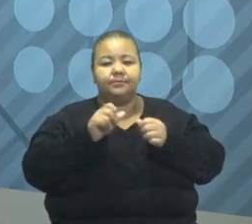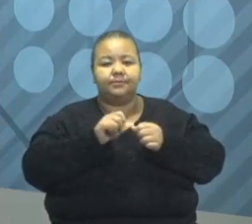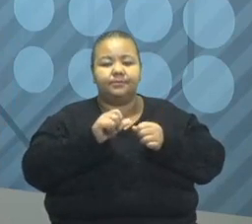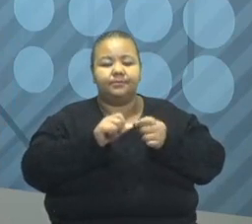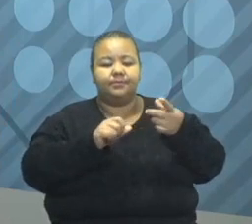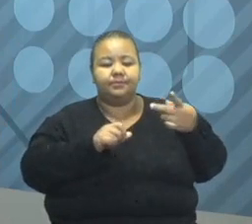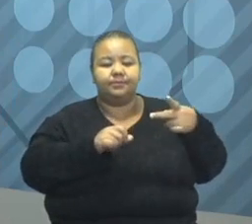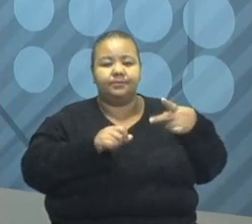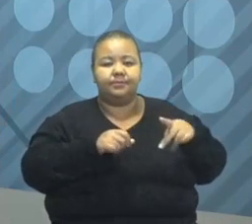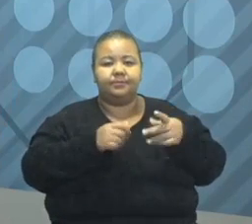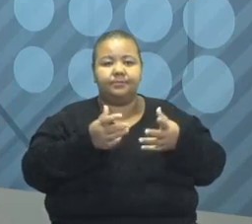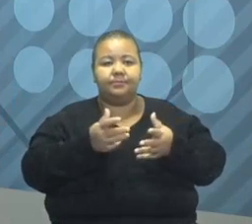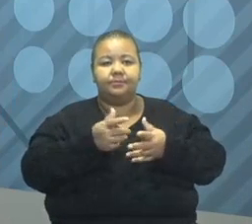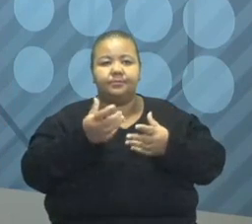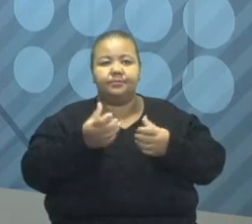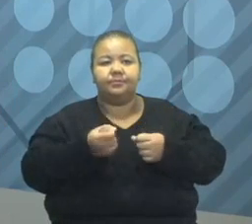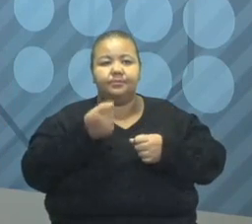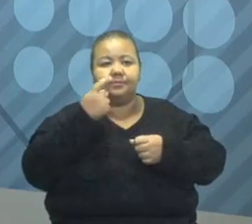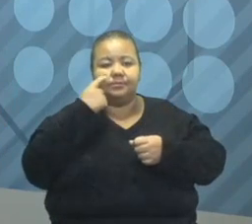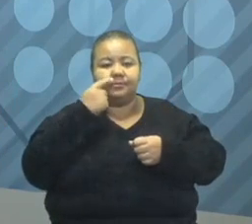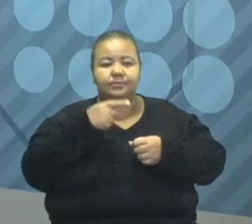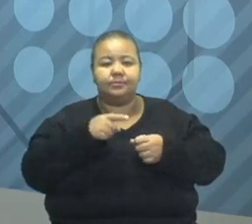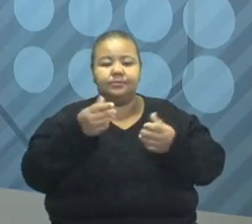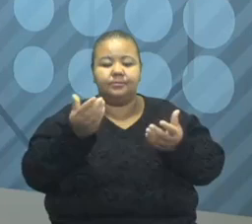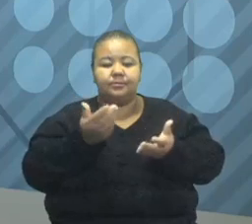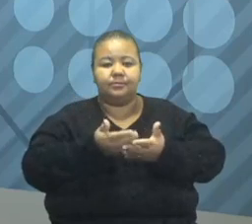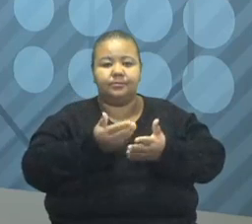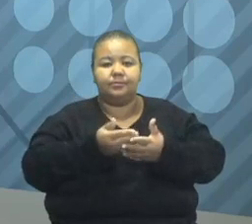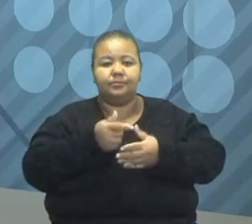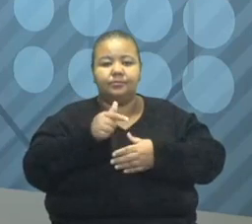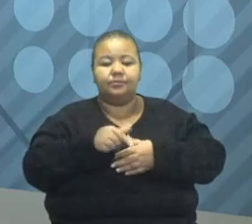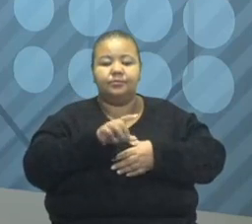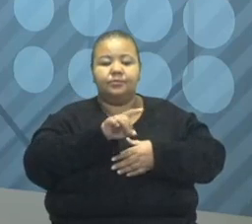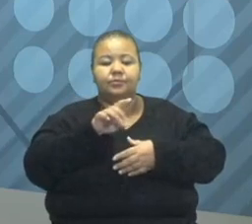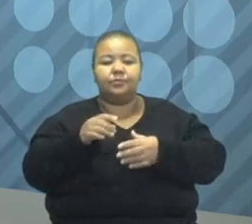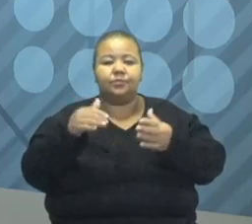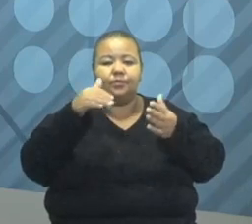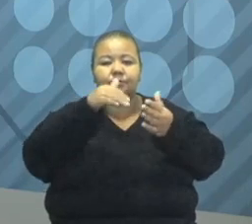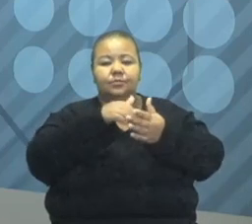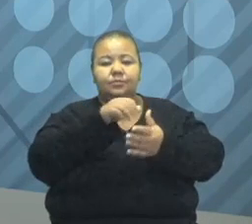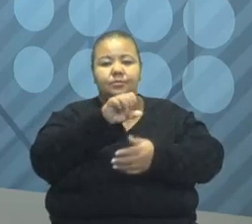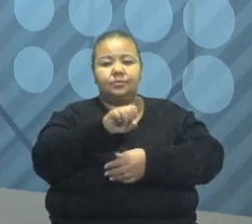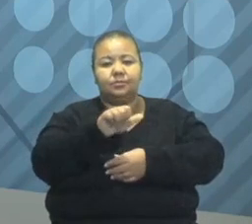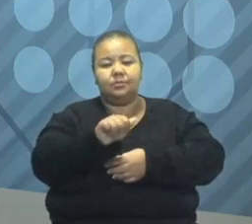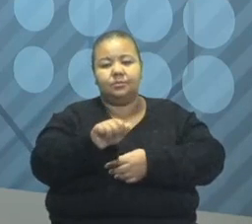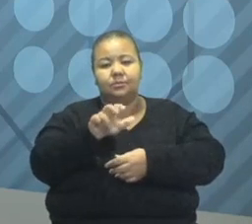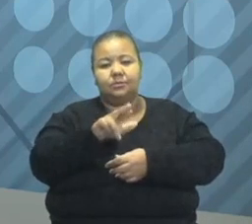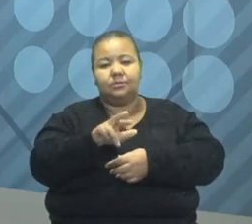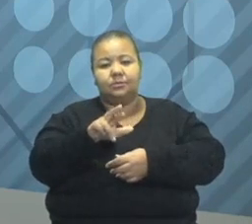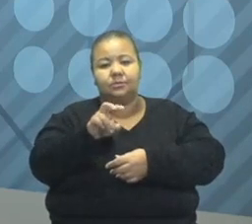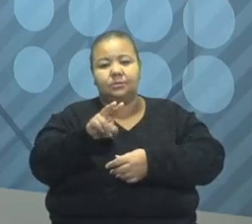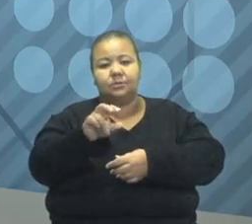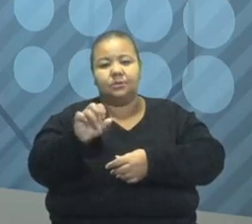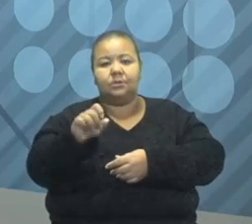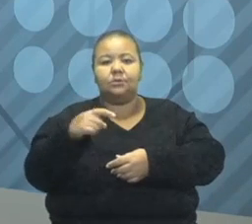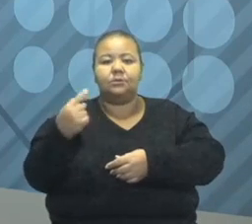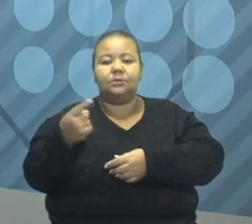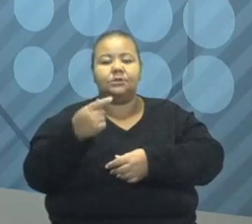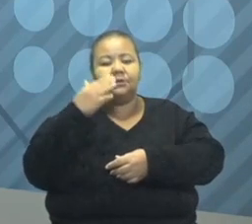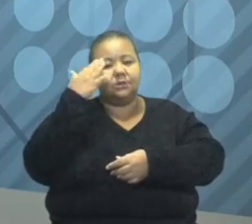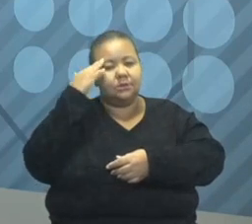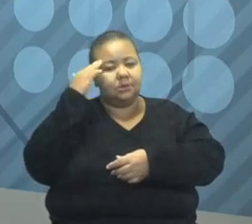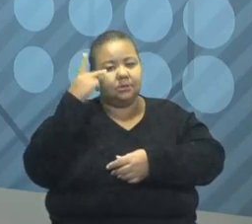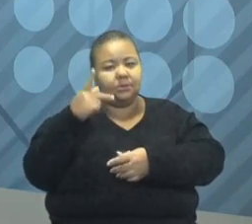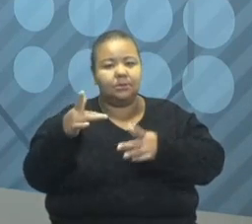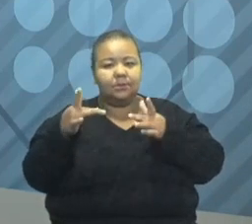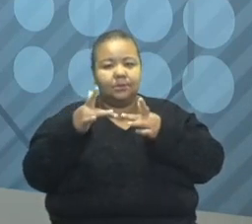esses procedimentos. Mas na nossa aula de hoje eu trouxe o método de Sarros, que é para a gente abordar, para você ter